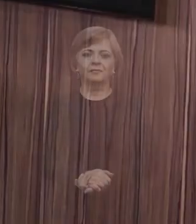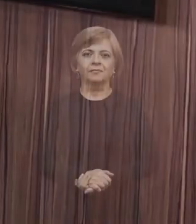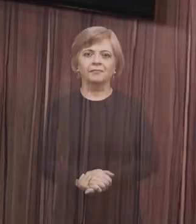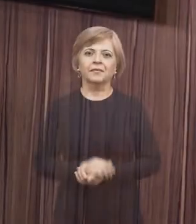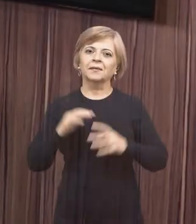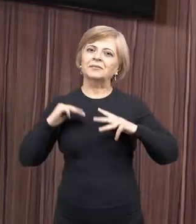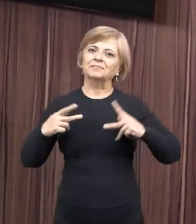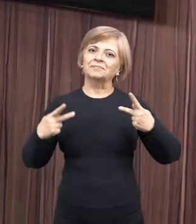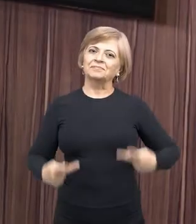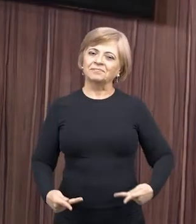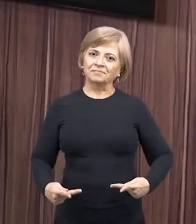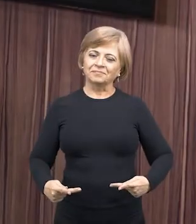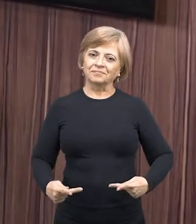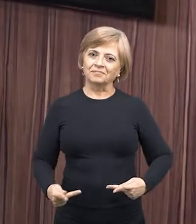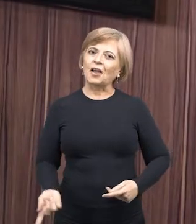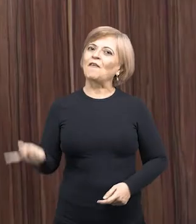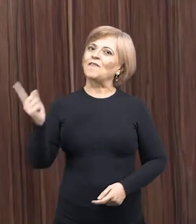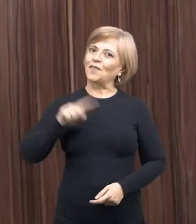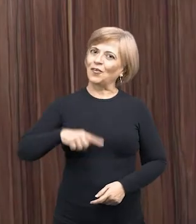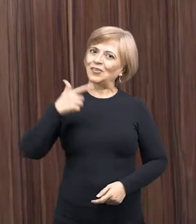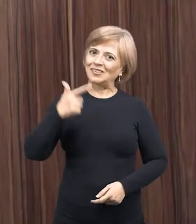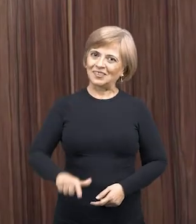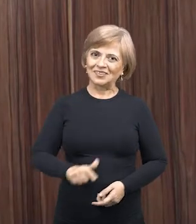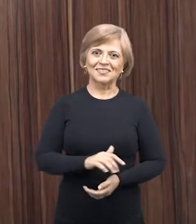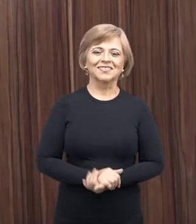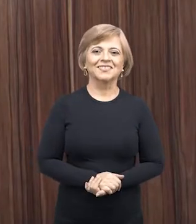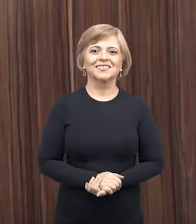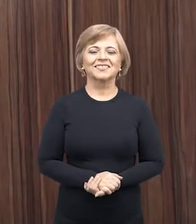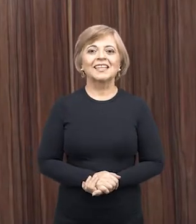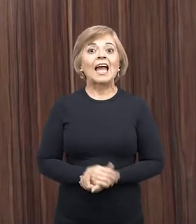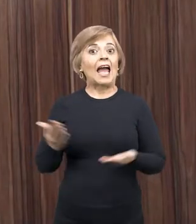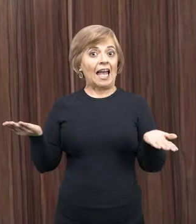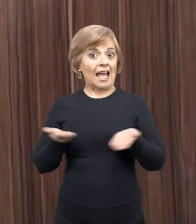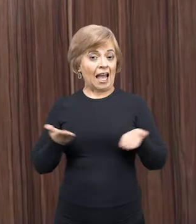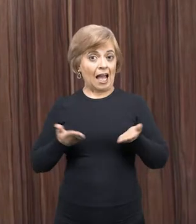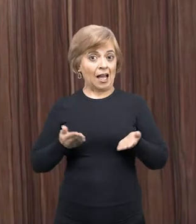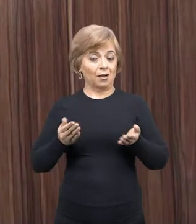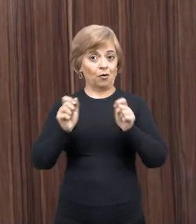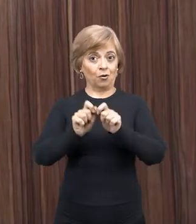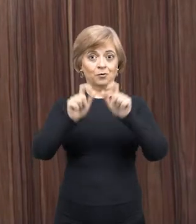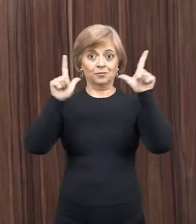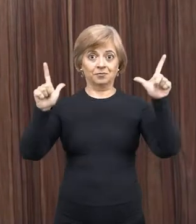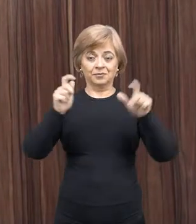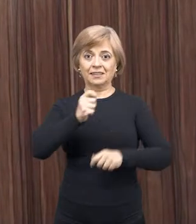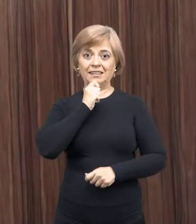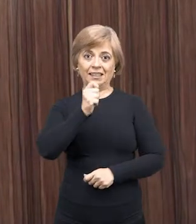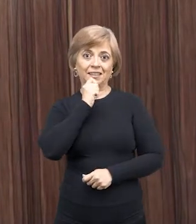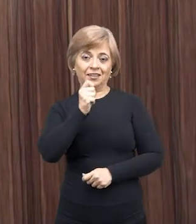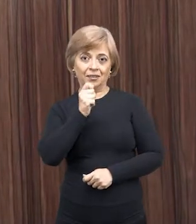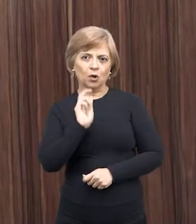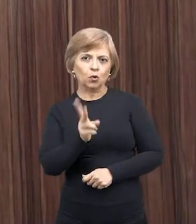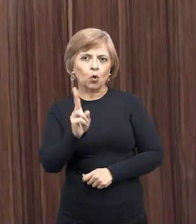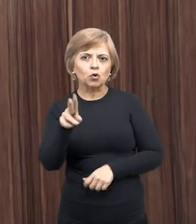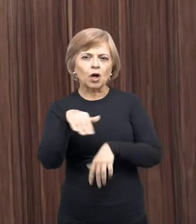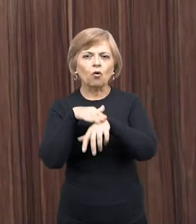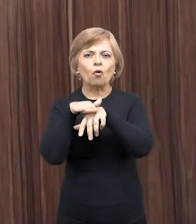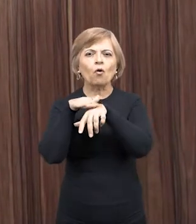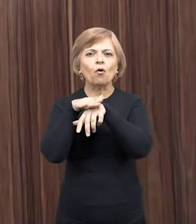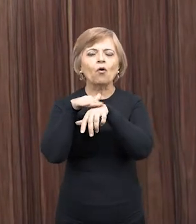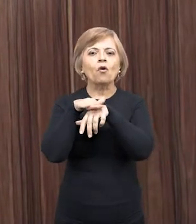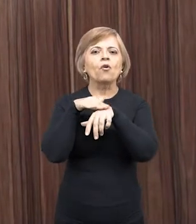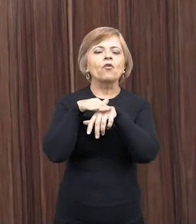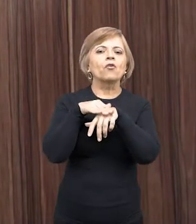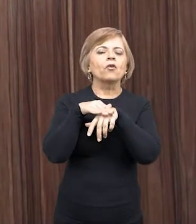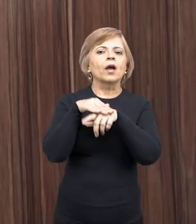E o MP Cidadão está de volta. Agora, no nosso bloco de entrevistas, nós vamos continuar a conversa sobre